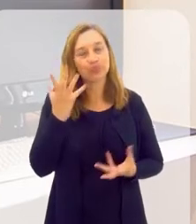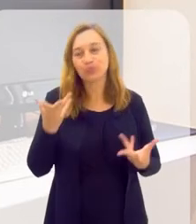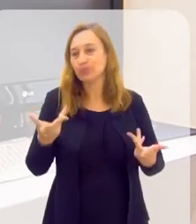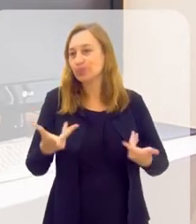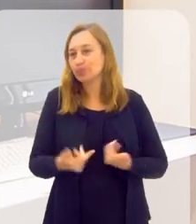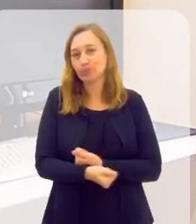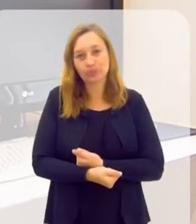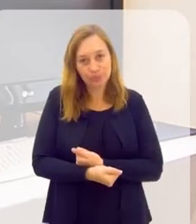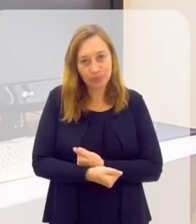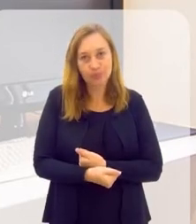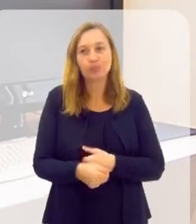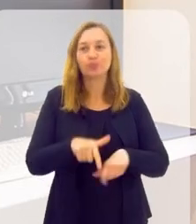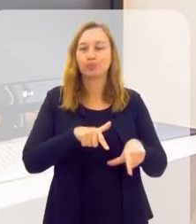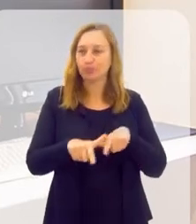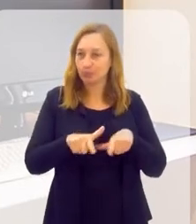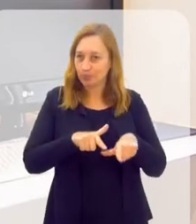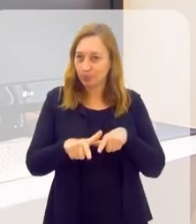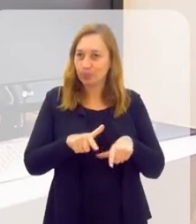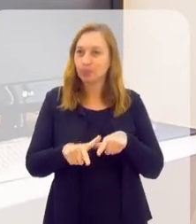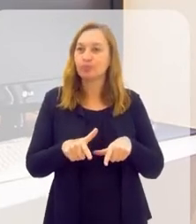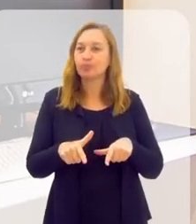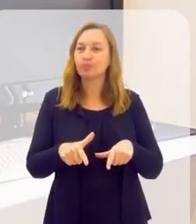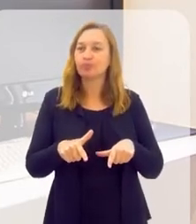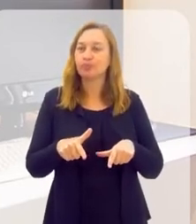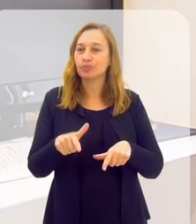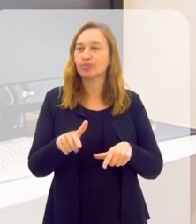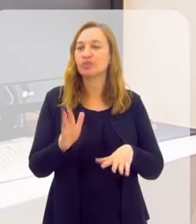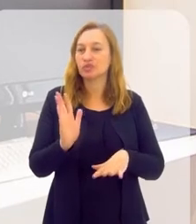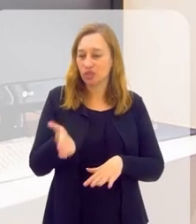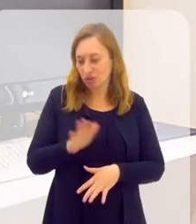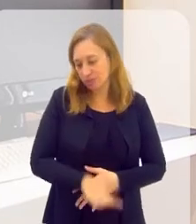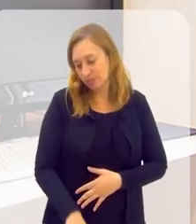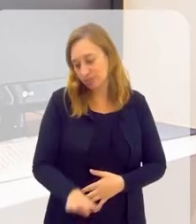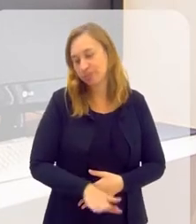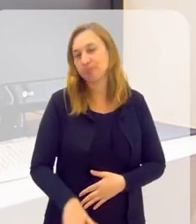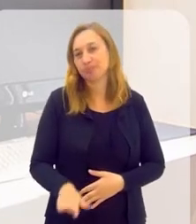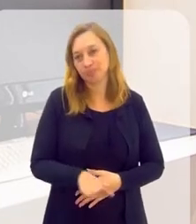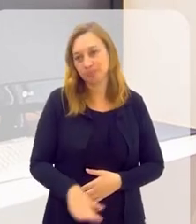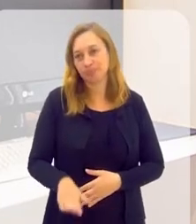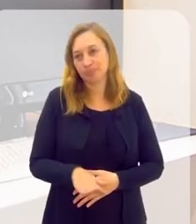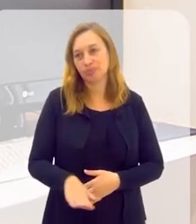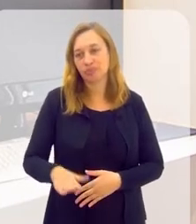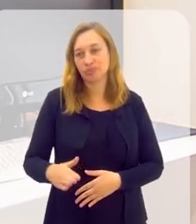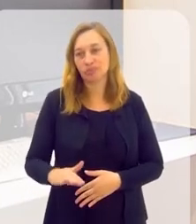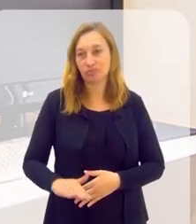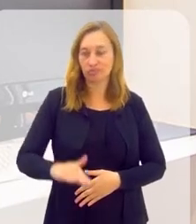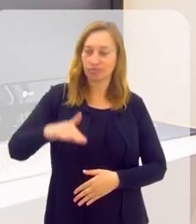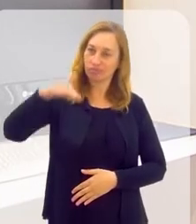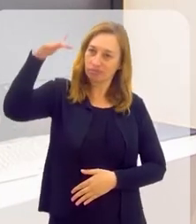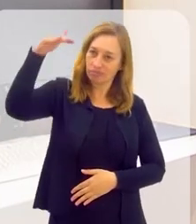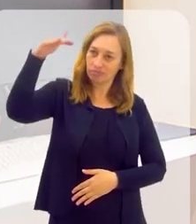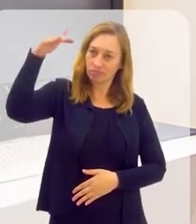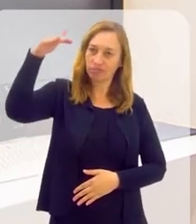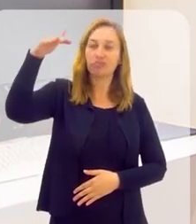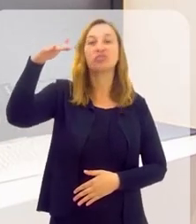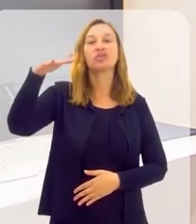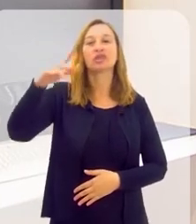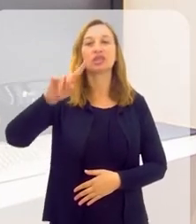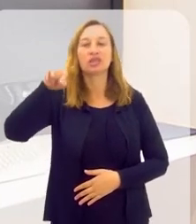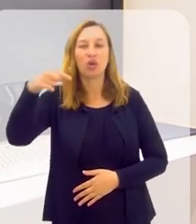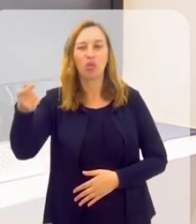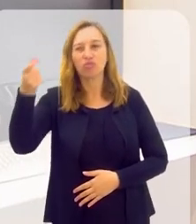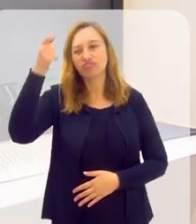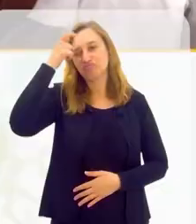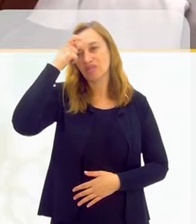achei genial, com certeza, esse trabalho tem que ser feito na infância, desde a infância, para quando a pessoa estiver lá adulta, ela